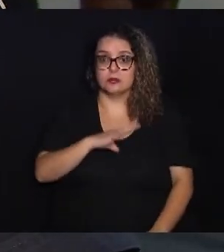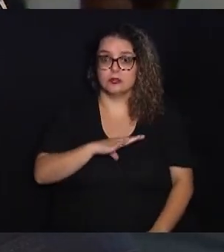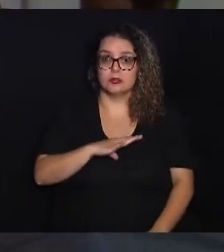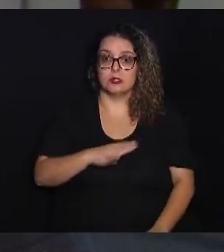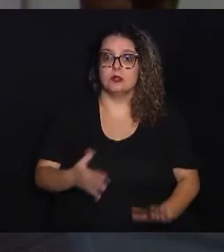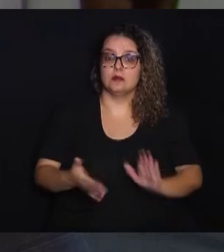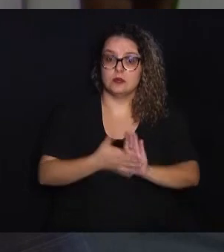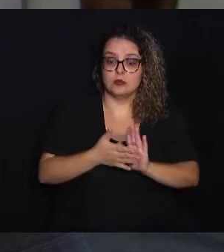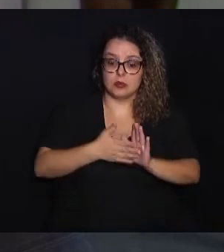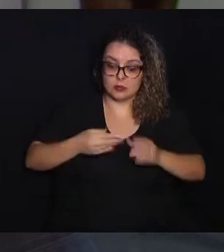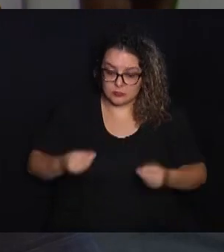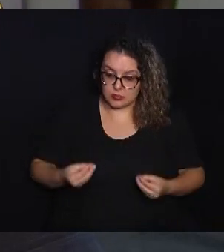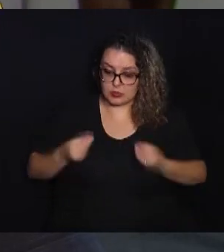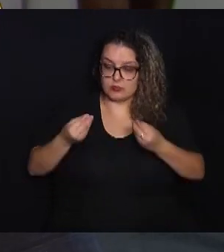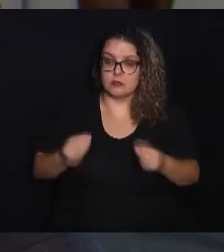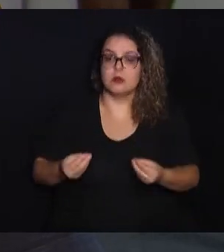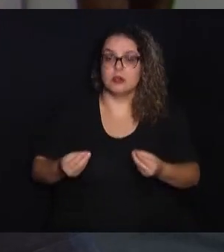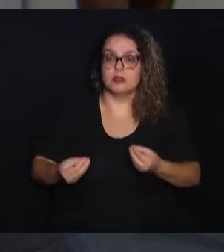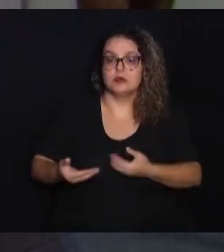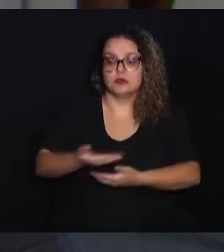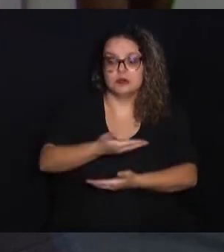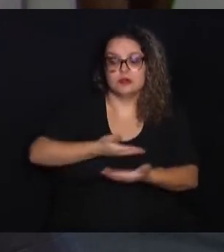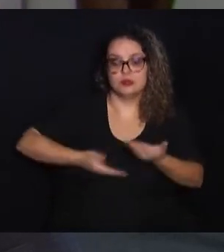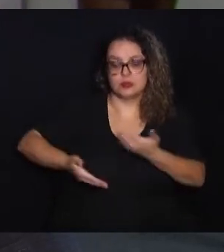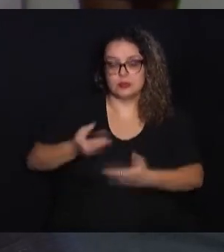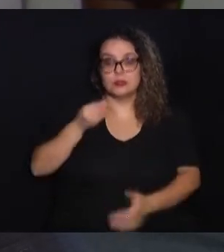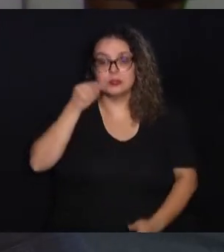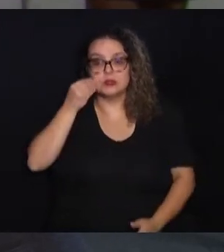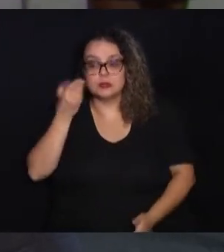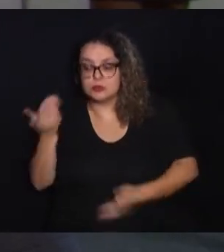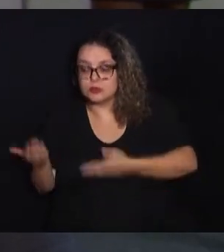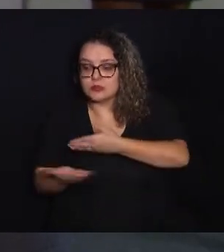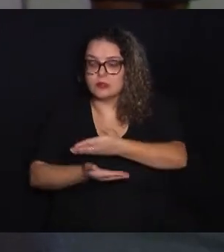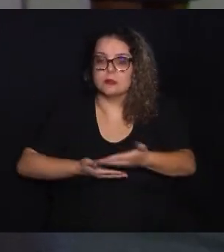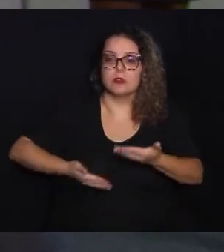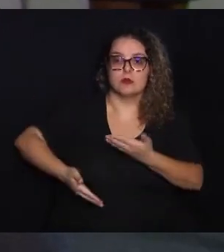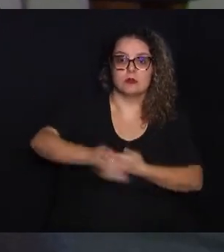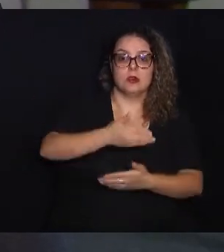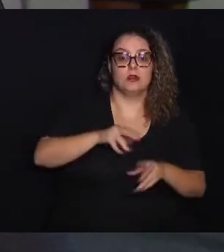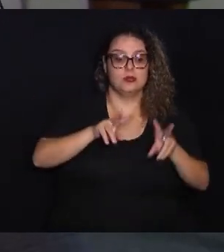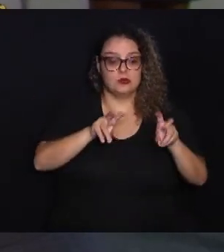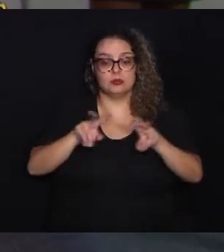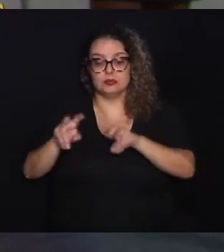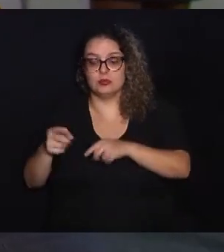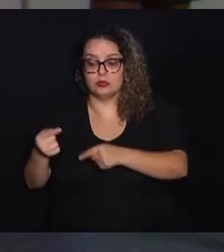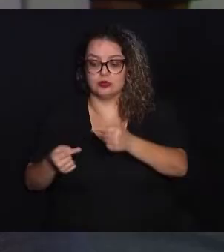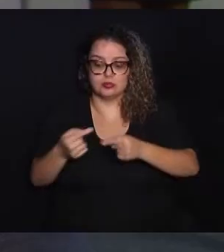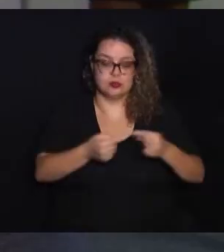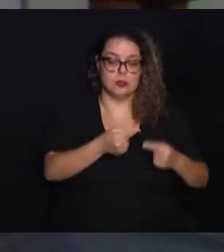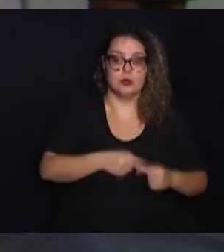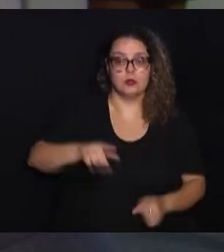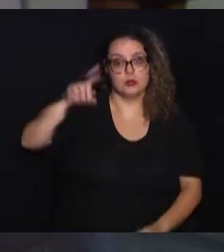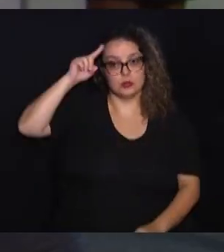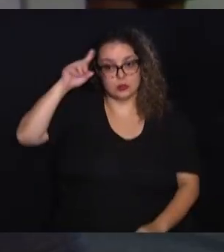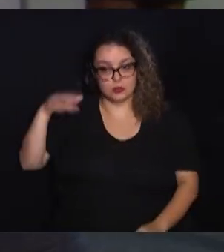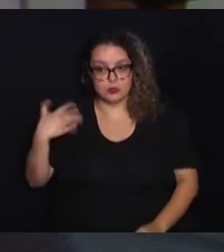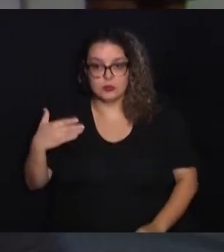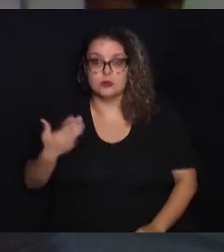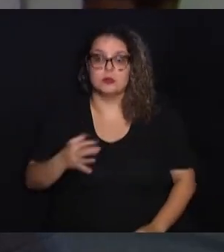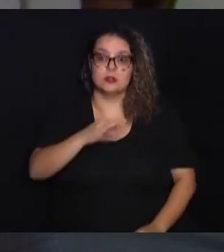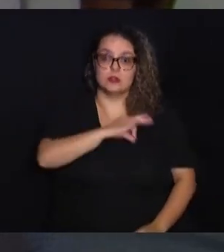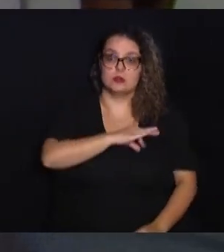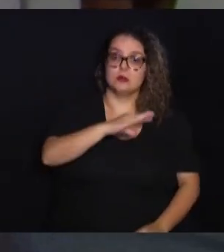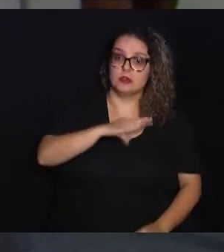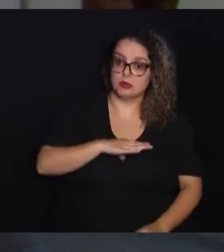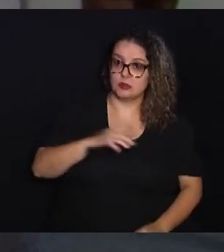municipais, proporcionar um momento de troca de experiências, de debates, de temas que fazem parte da rotina